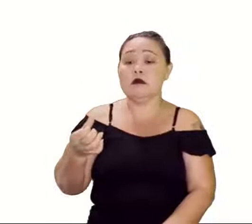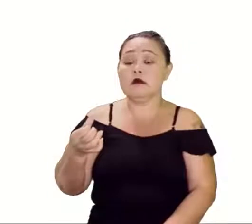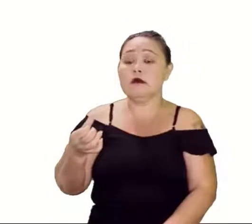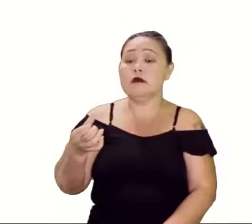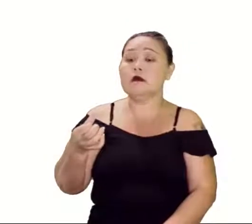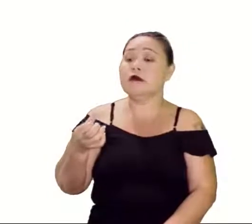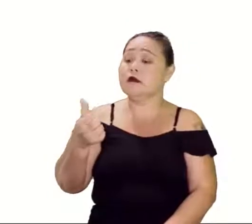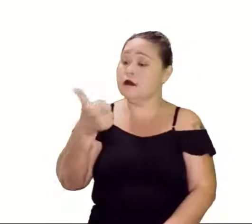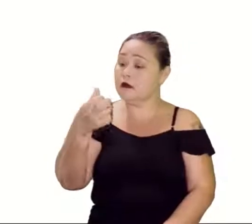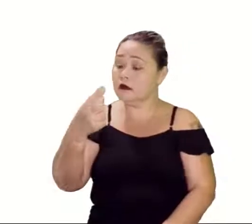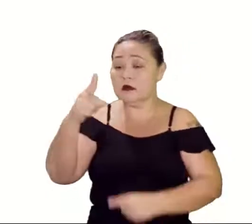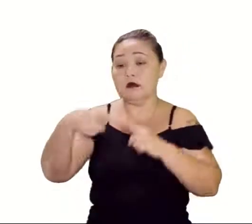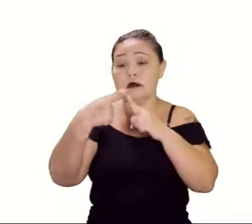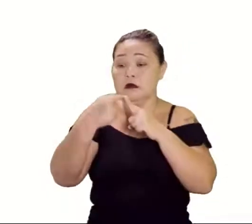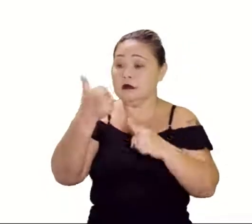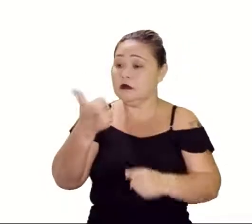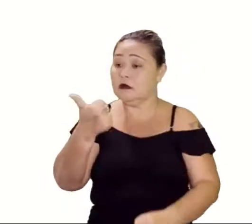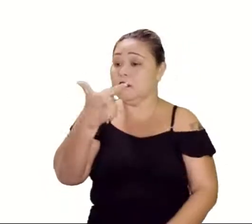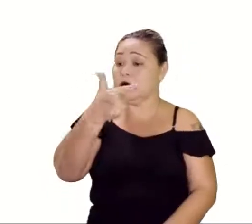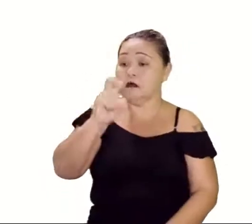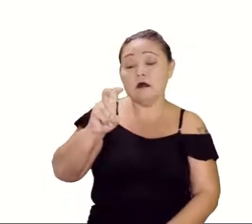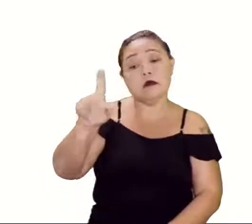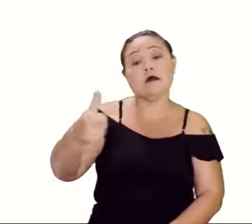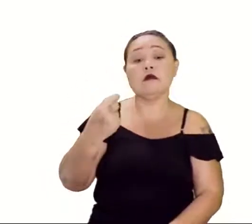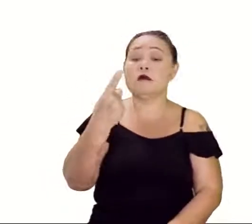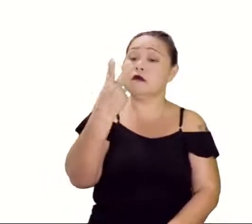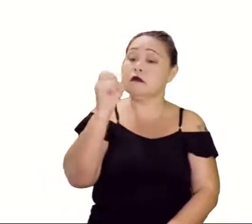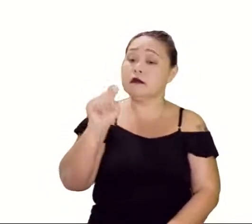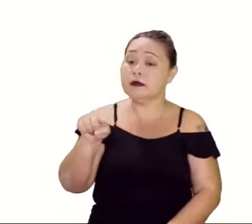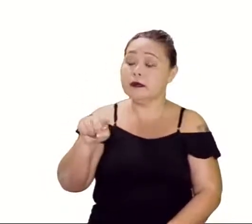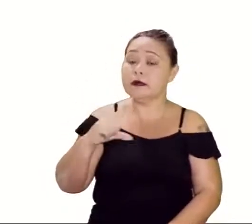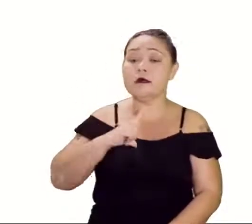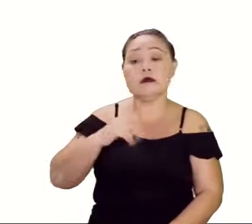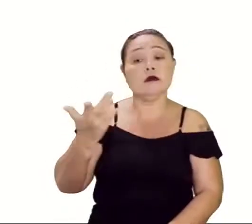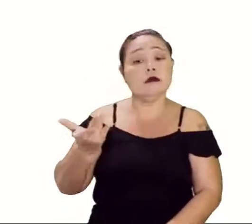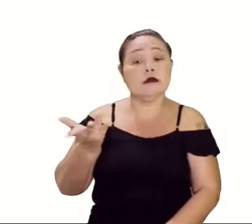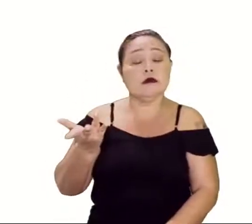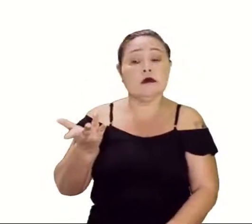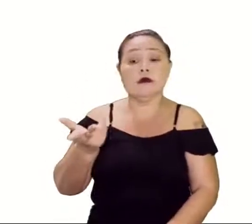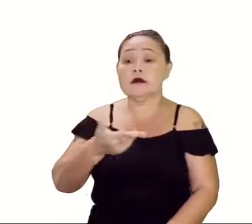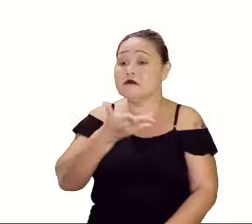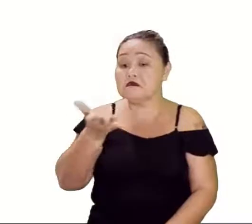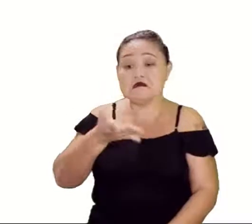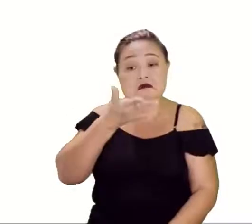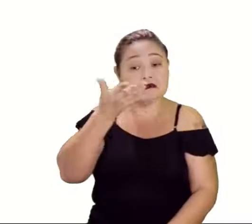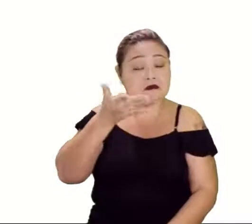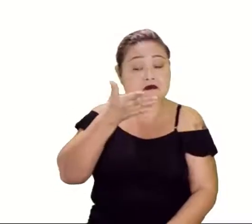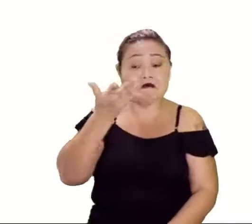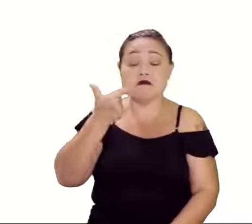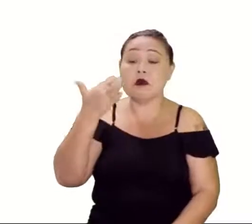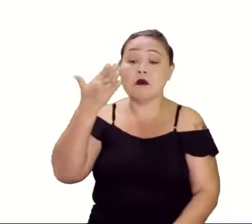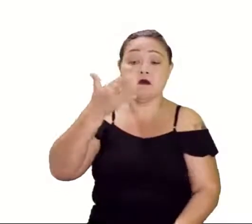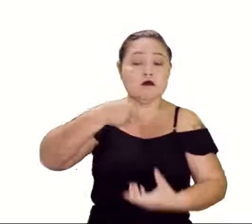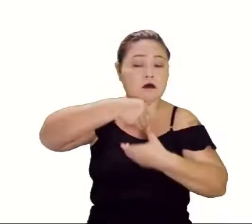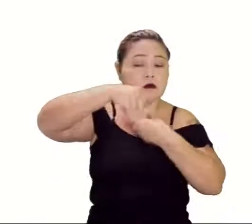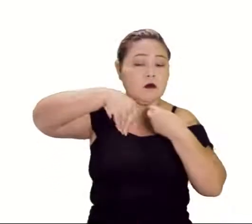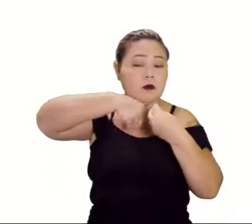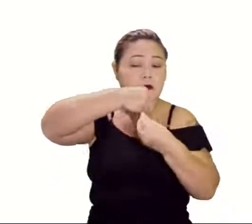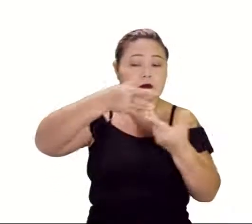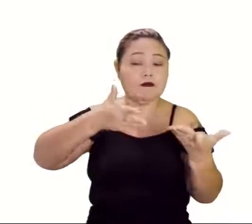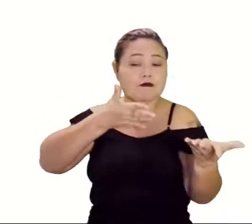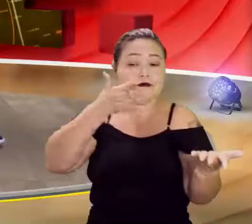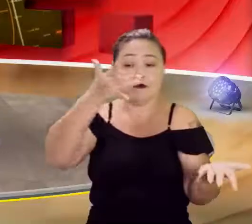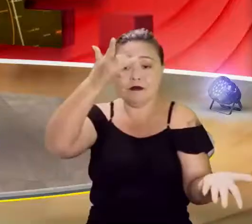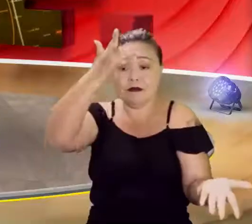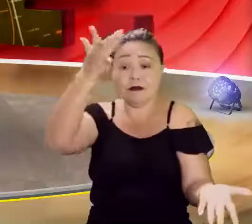16, 16 vezes 125, 2.000. Mamão. Né? Mamão com açúcar e ainda com mel. Mel. E